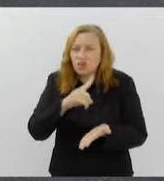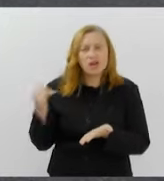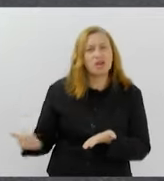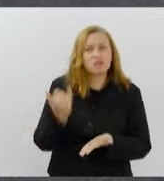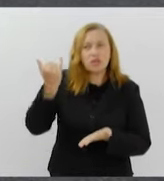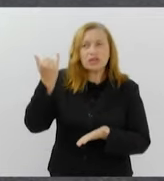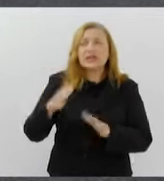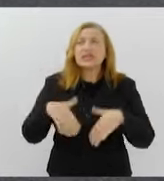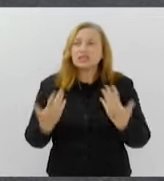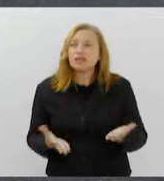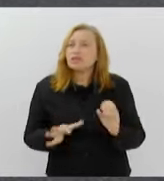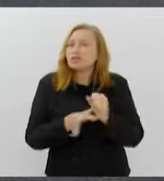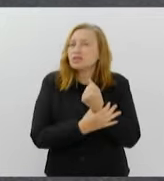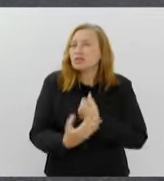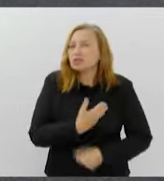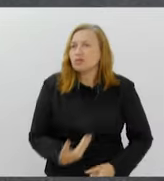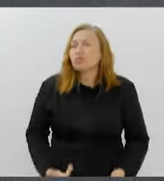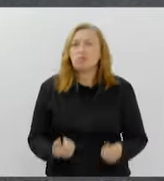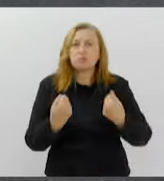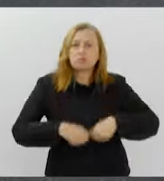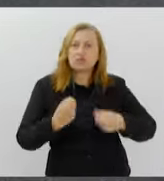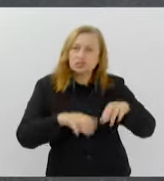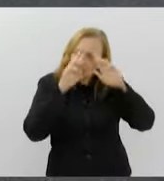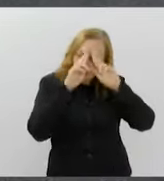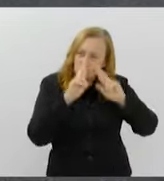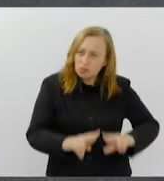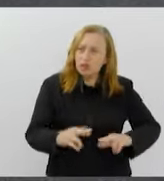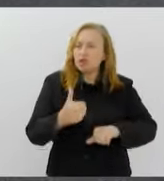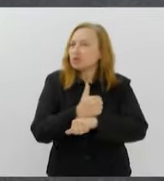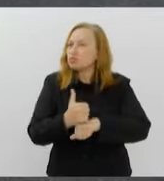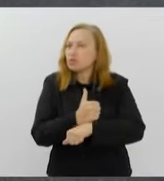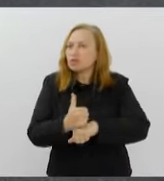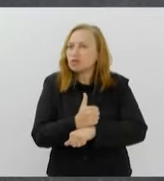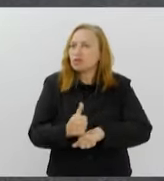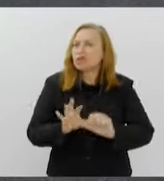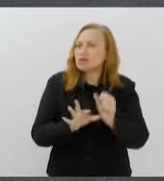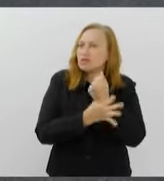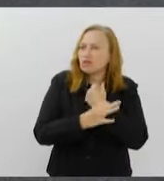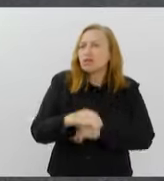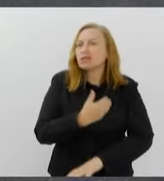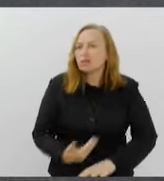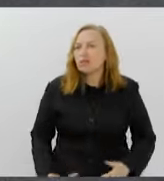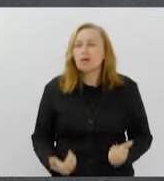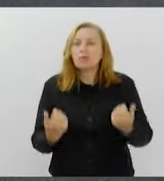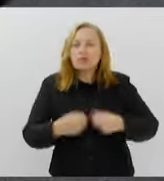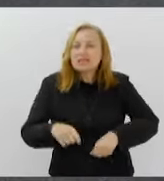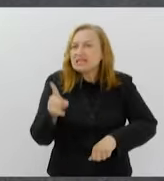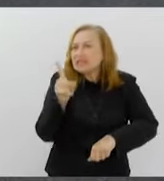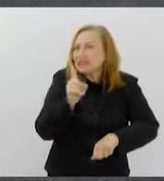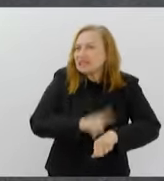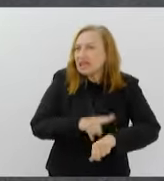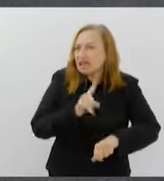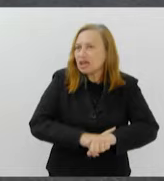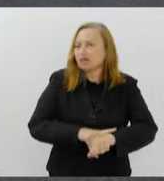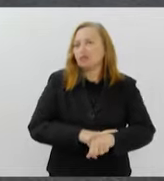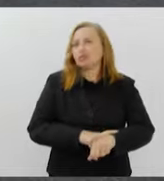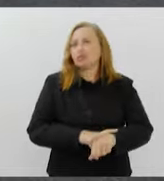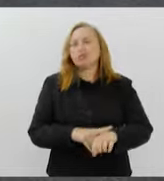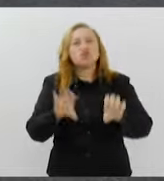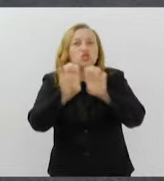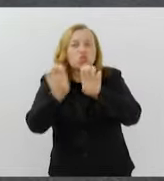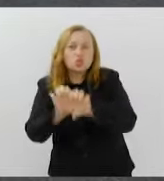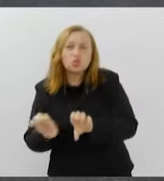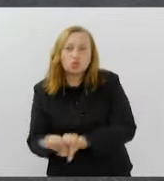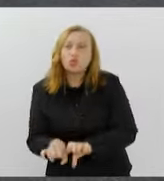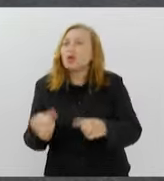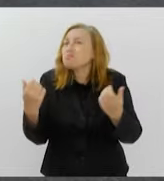pública precisa de respeito os profissionais da Segurança Pública precisam de tempo precisam de estabilidade